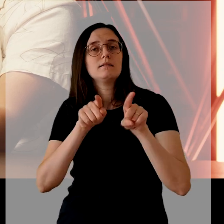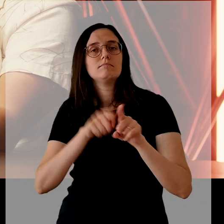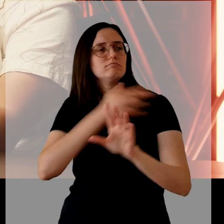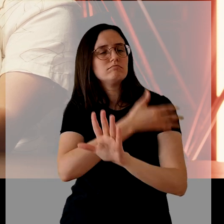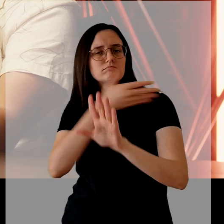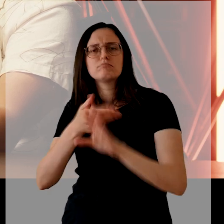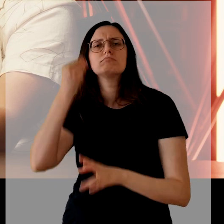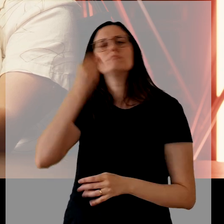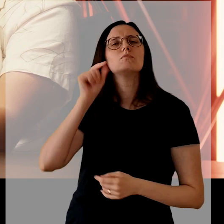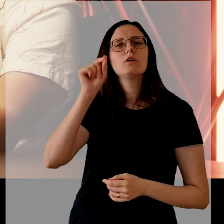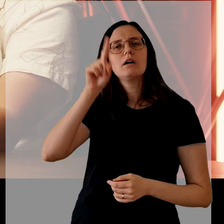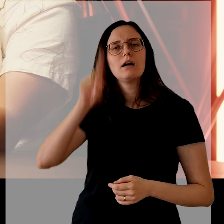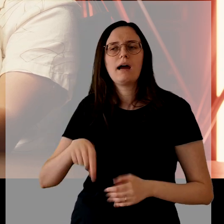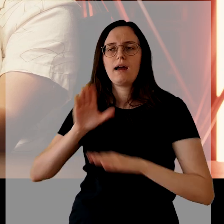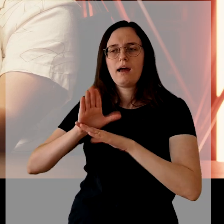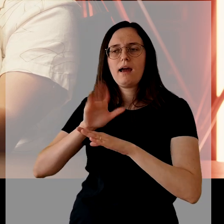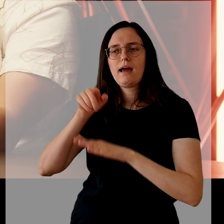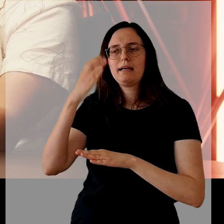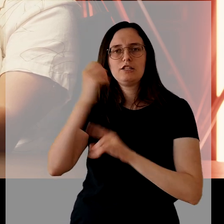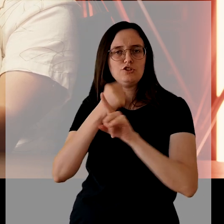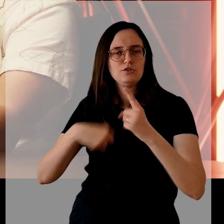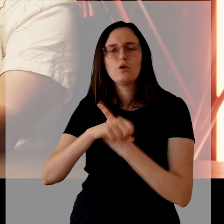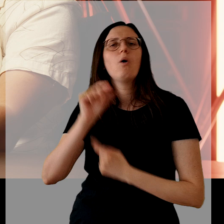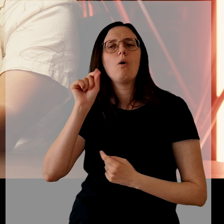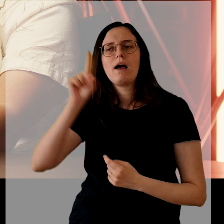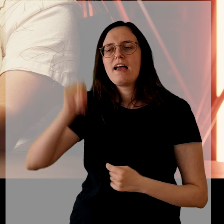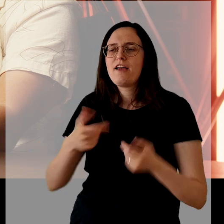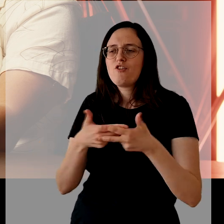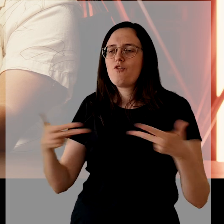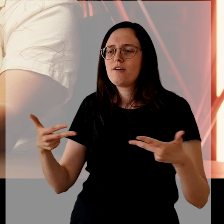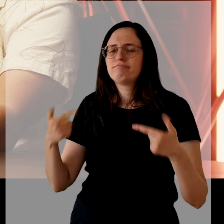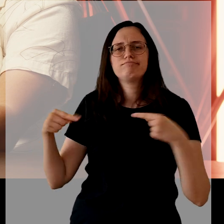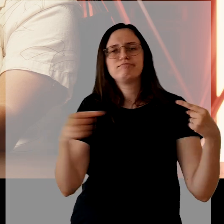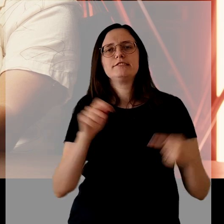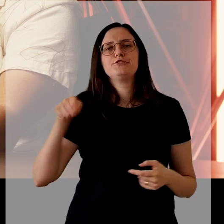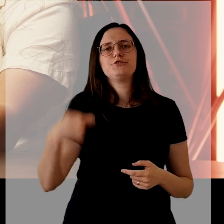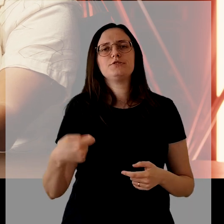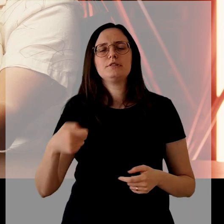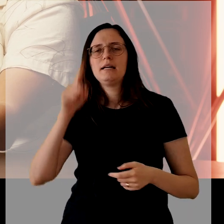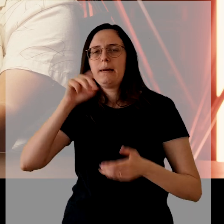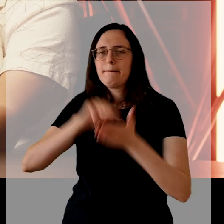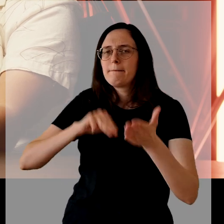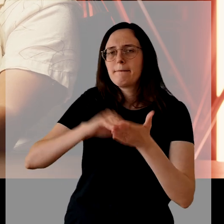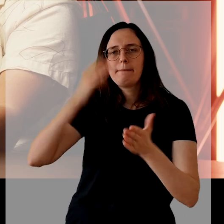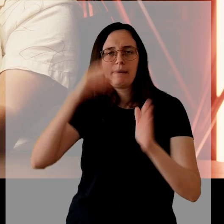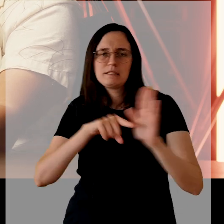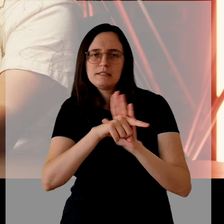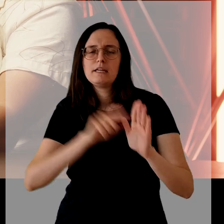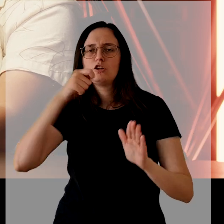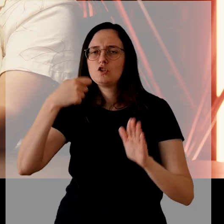uma bagagem, as ciências sociais, elas têm uma coisa muito de discussões sobre método científico,